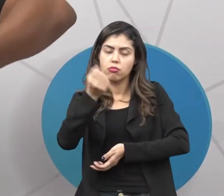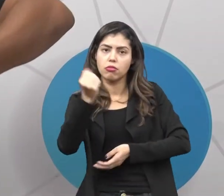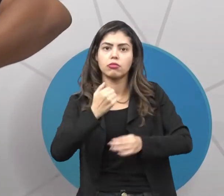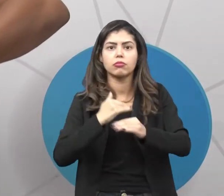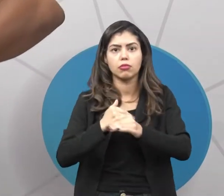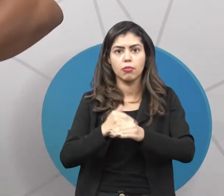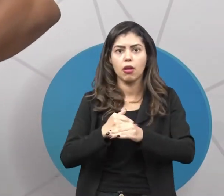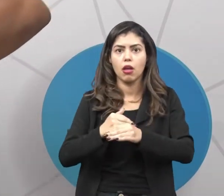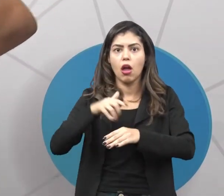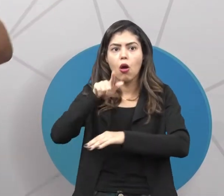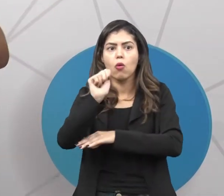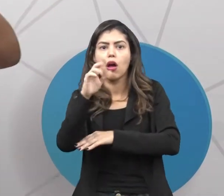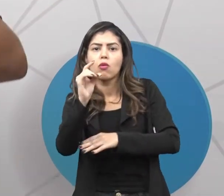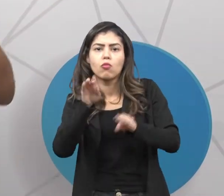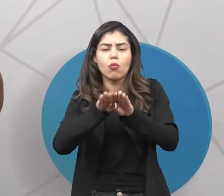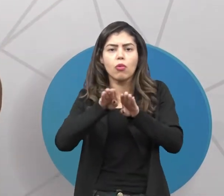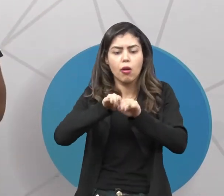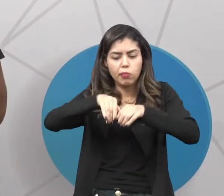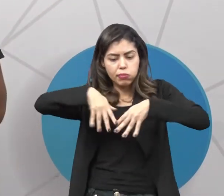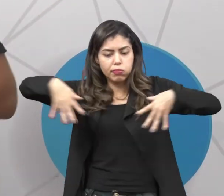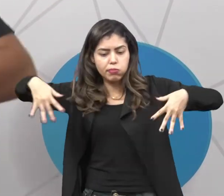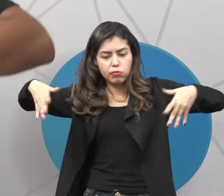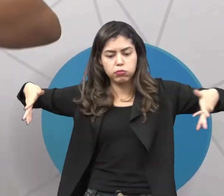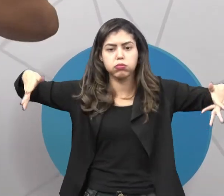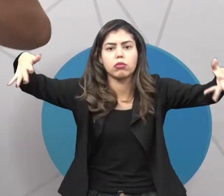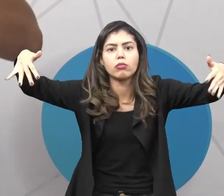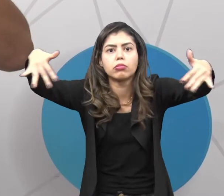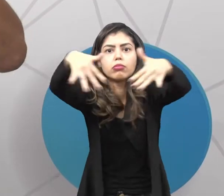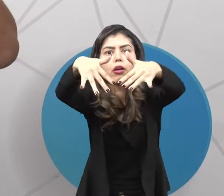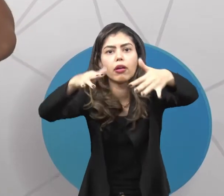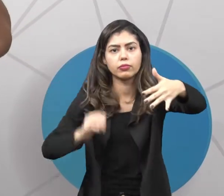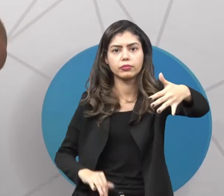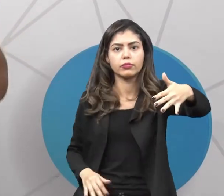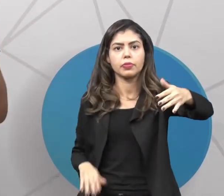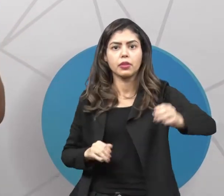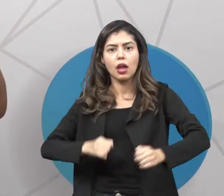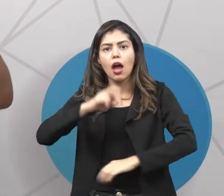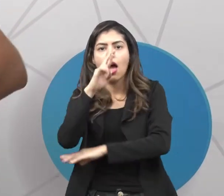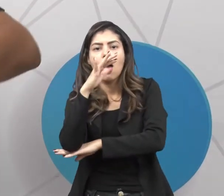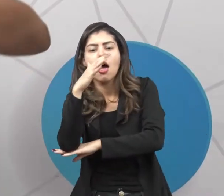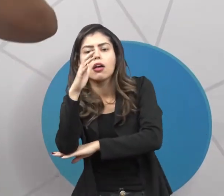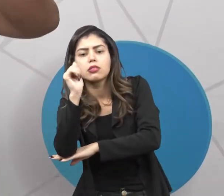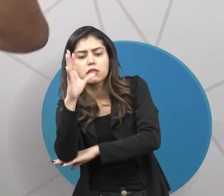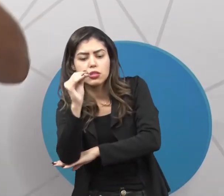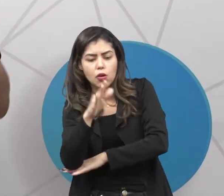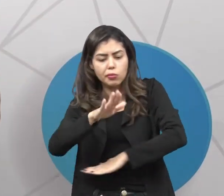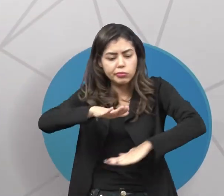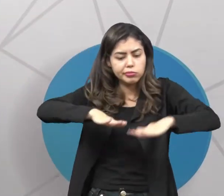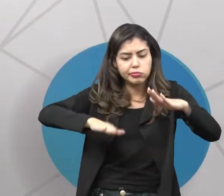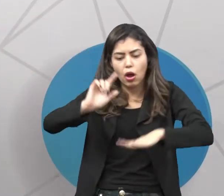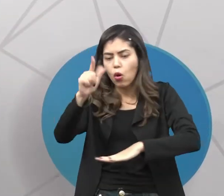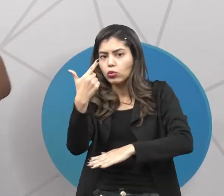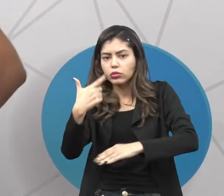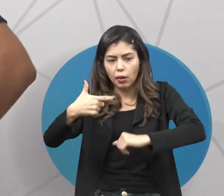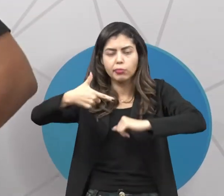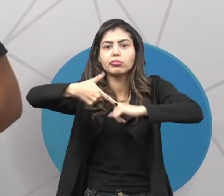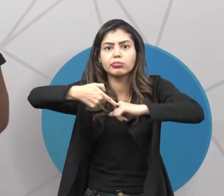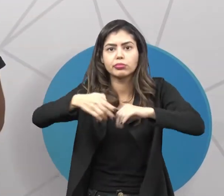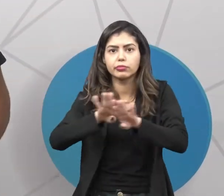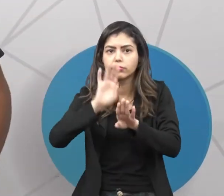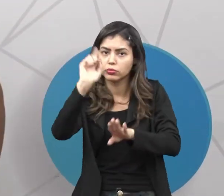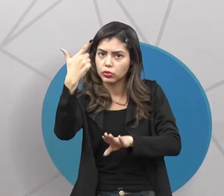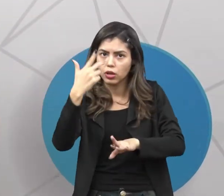vai ter o gado em estábulos, ele com ração balanceada, com outros tipos de vacina, com a